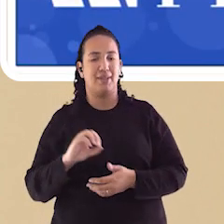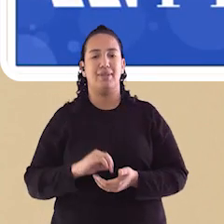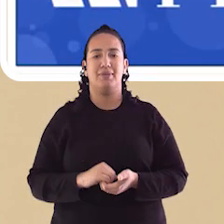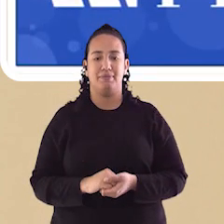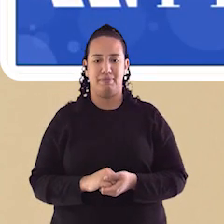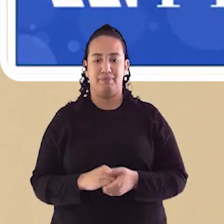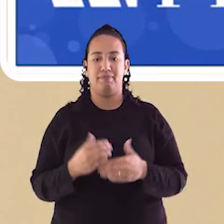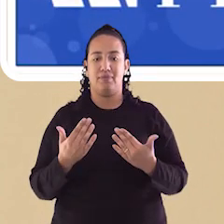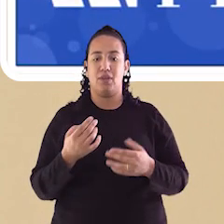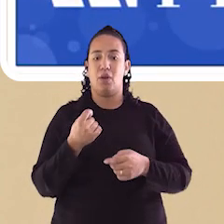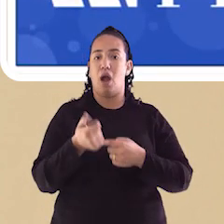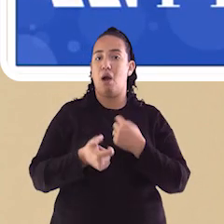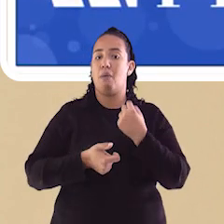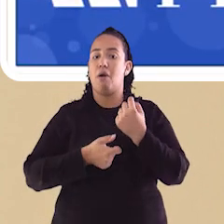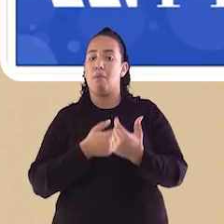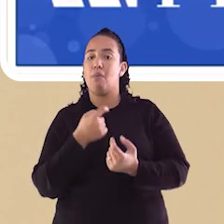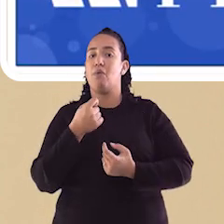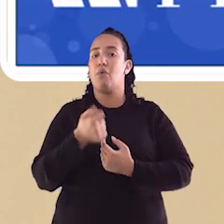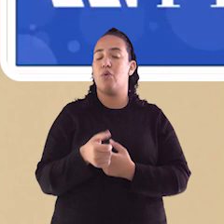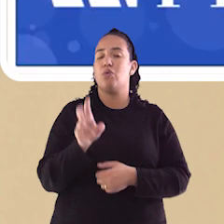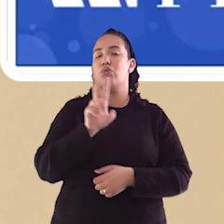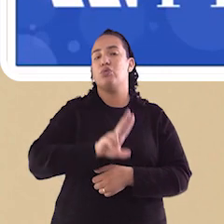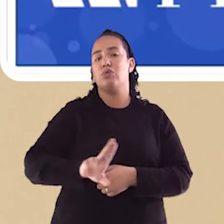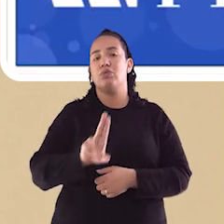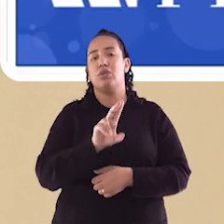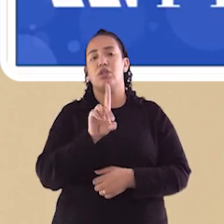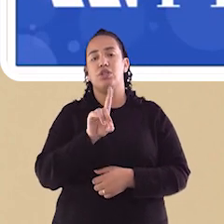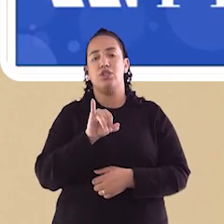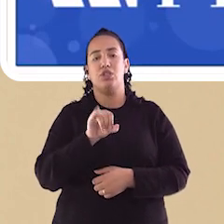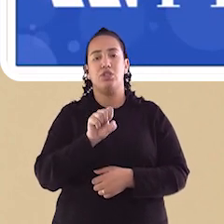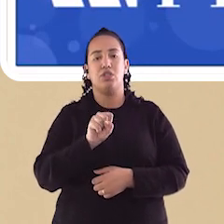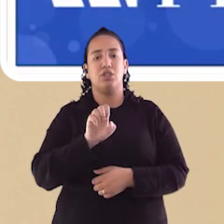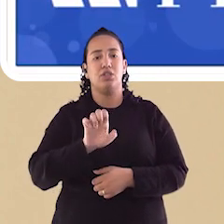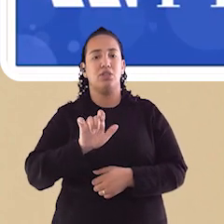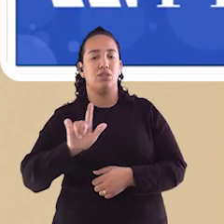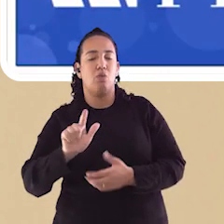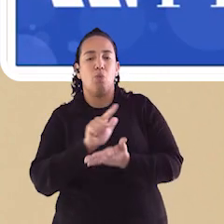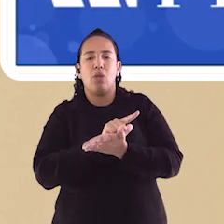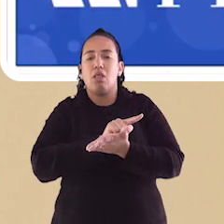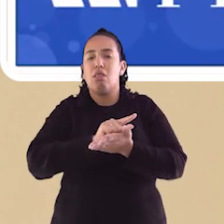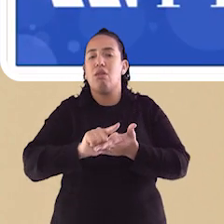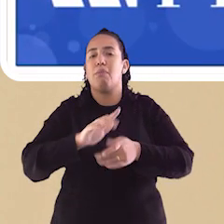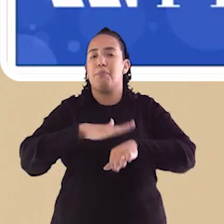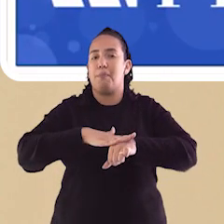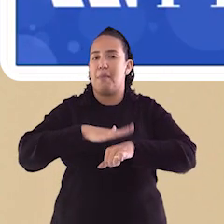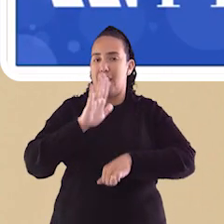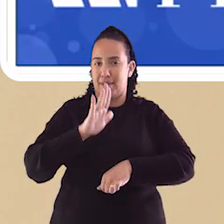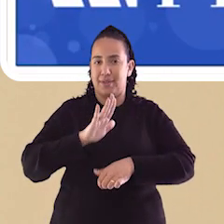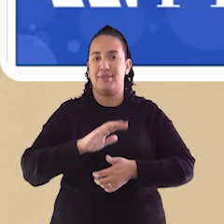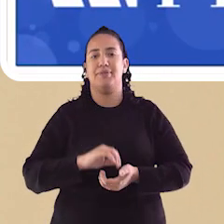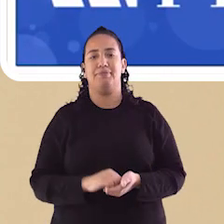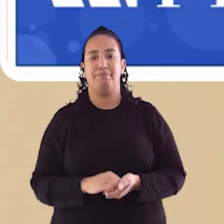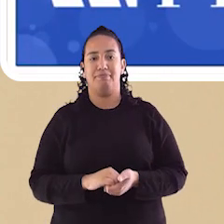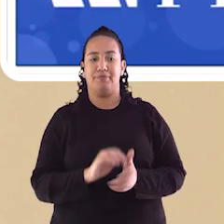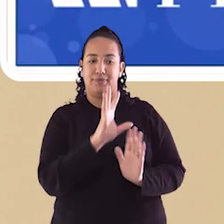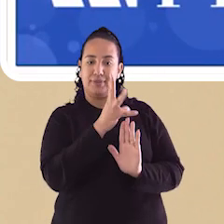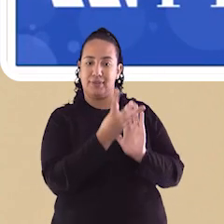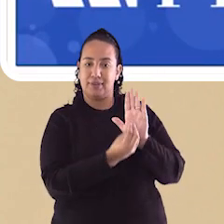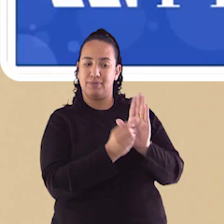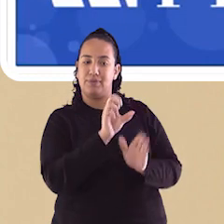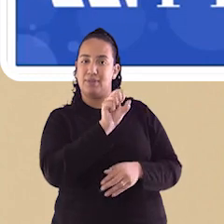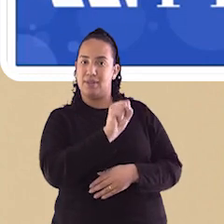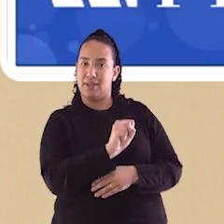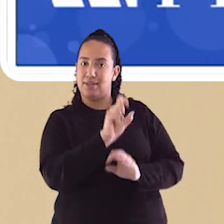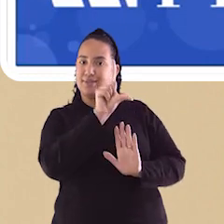S50. E a tendência é aos poucos a gente começar a usar um óleo diesel cada vez mais limpo, ou seja, com esse índice S, índice